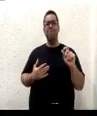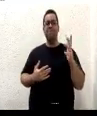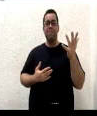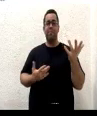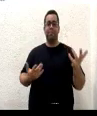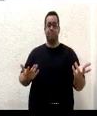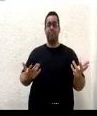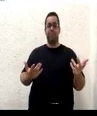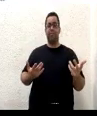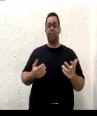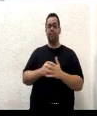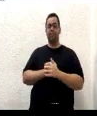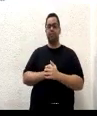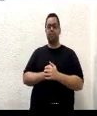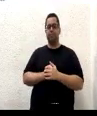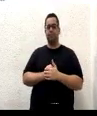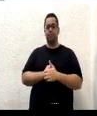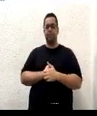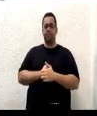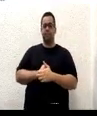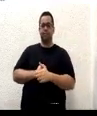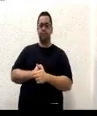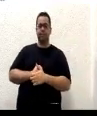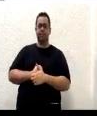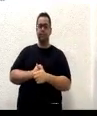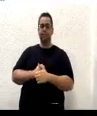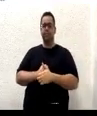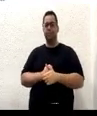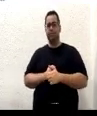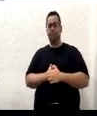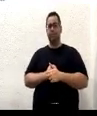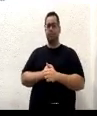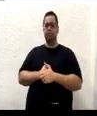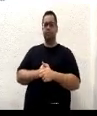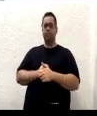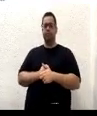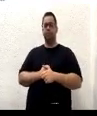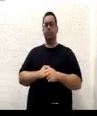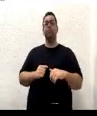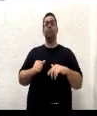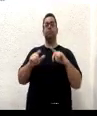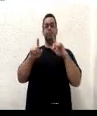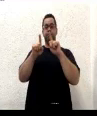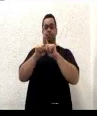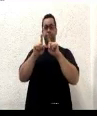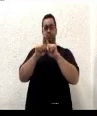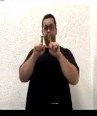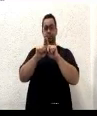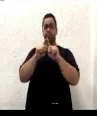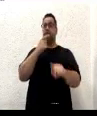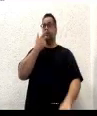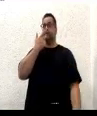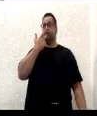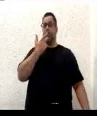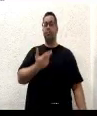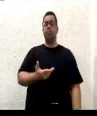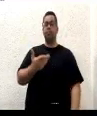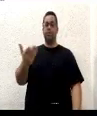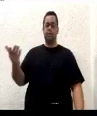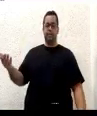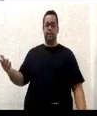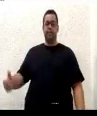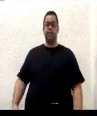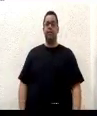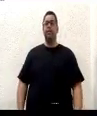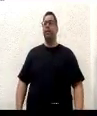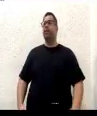do funcionalismo público. É, outra coisa a dizer aqui, gente, que tem um lance da